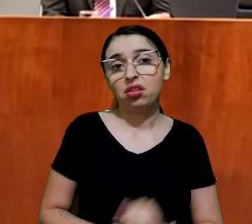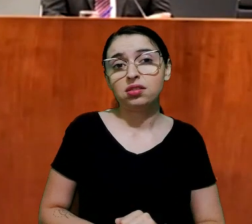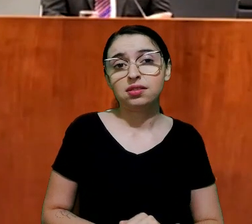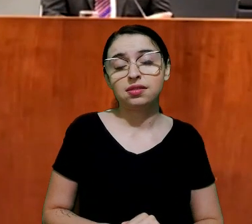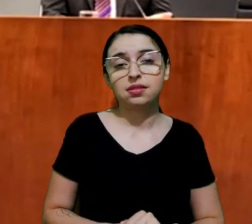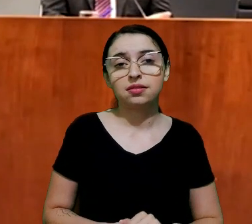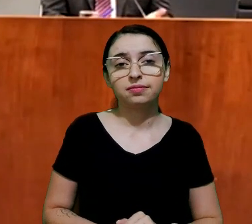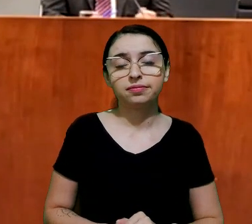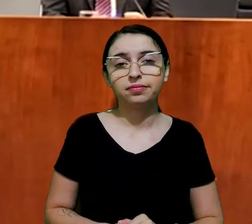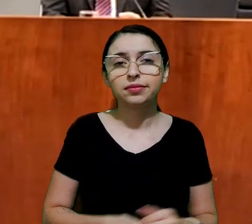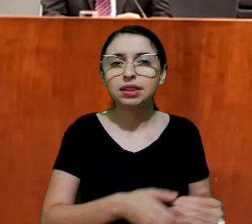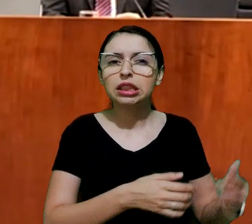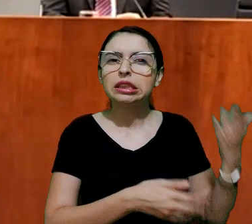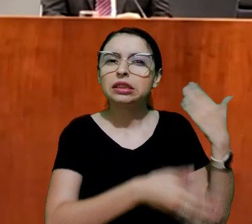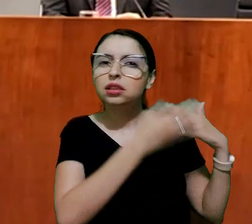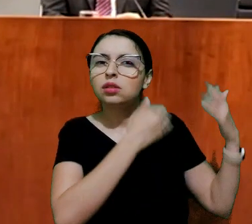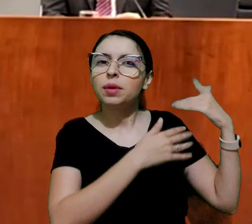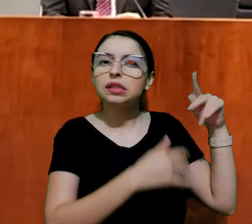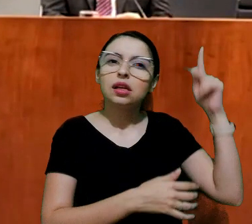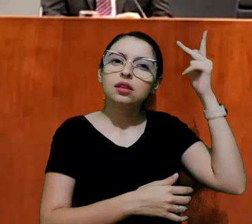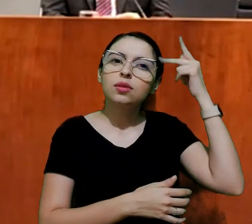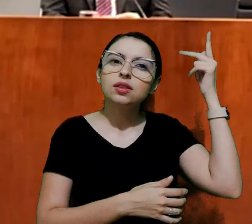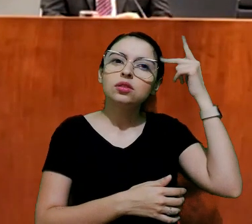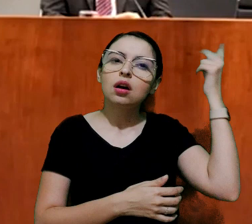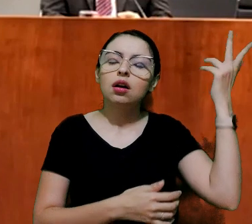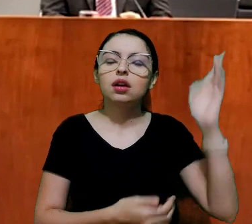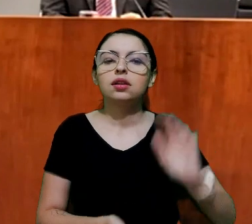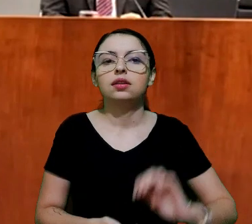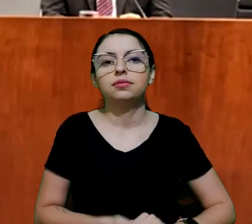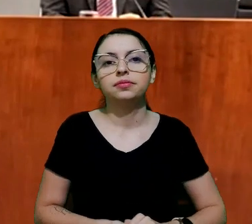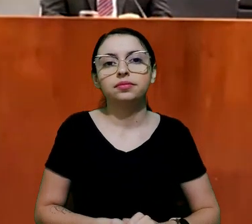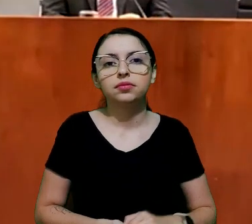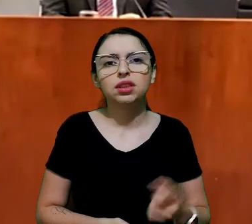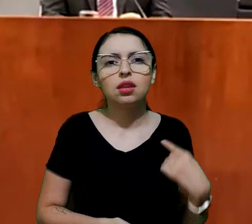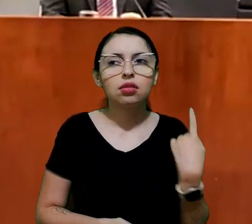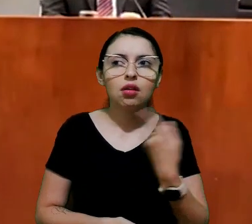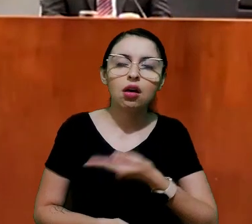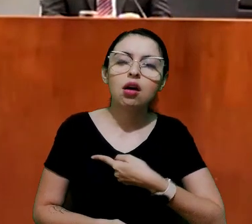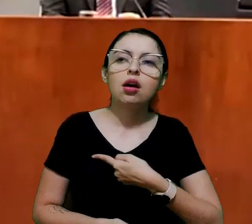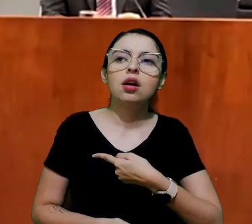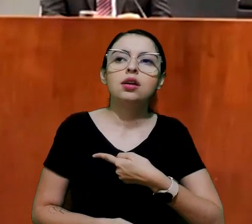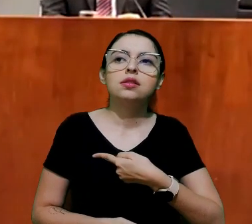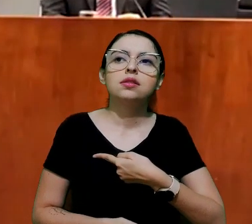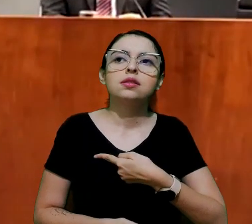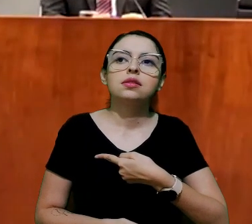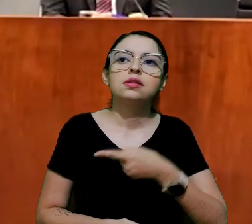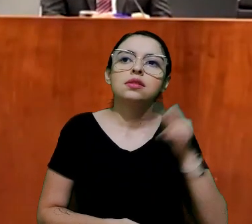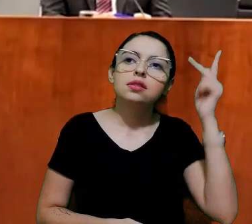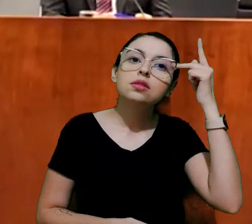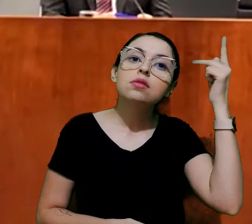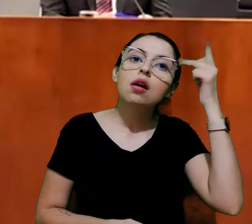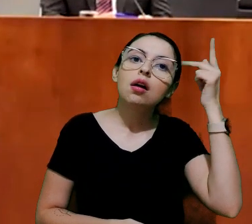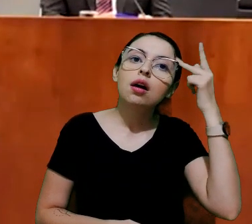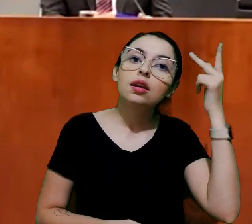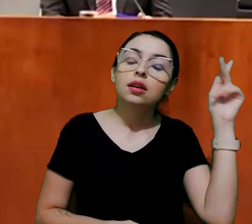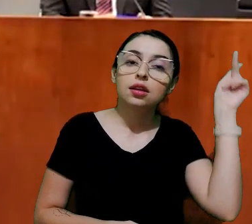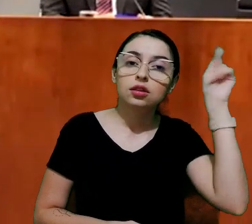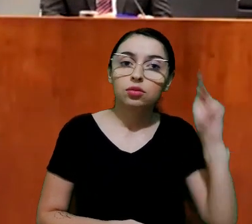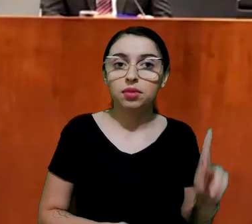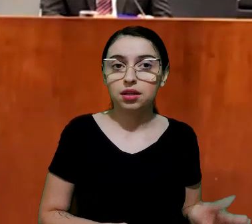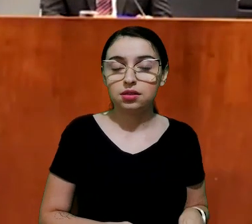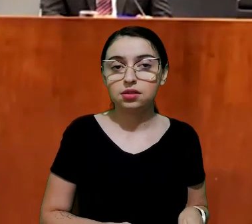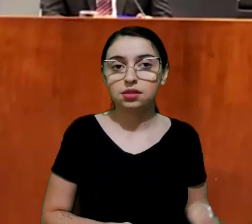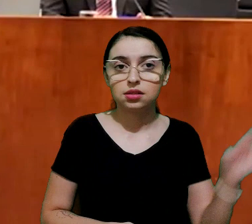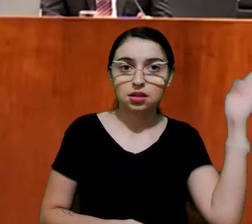filho socioafetivo da princesa egípcia. Exatamente. E a nossa experiência histórica no Brasil é dessa